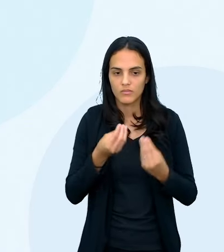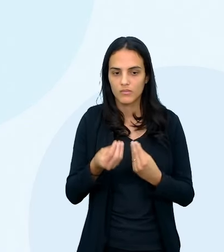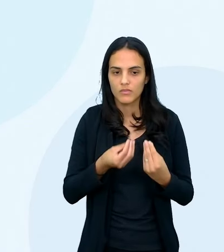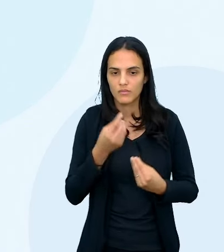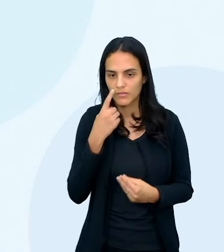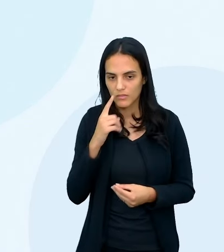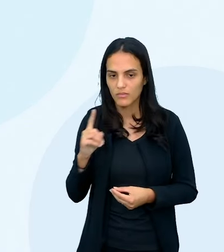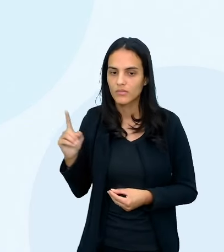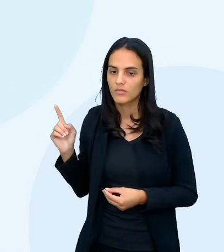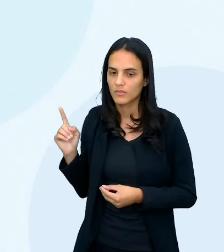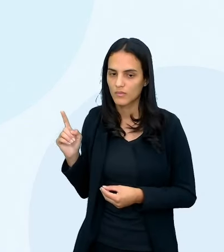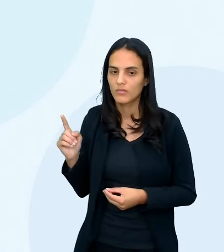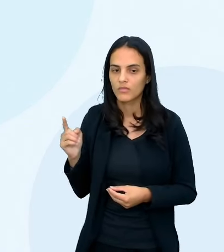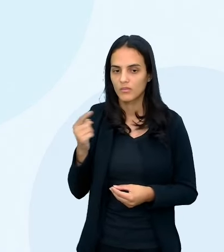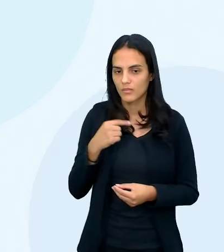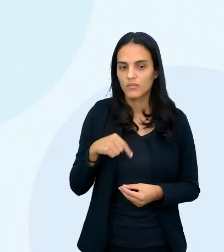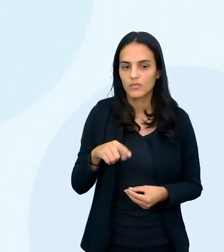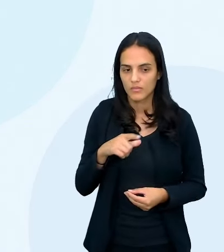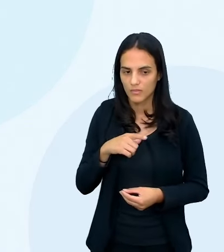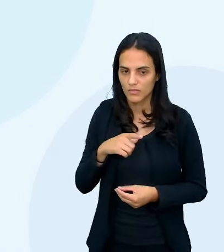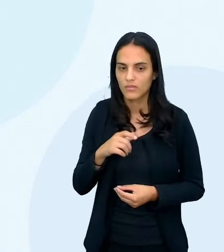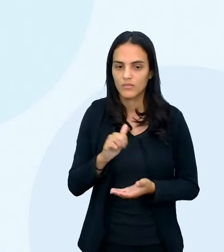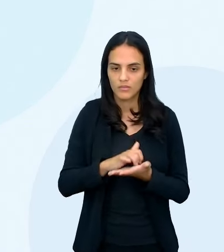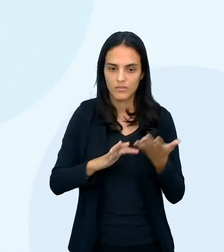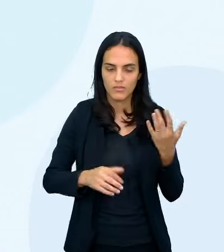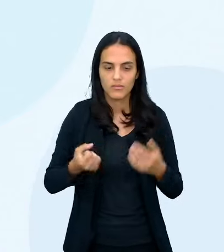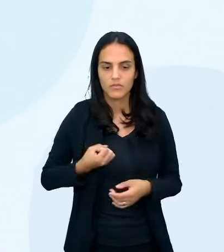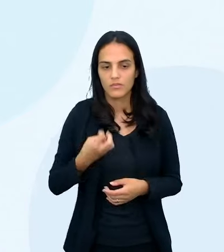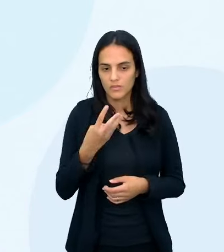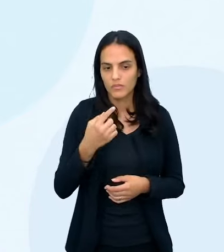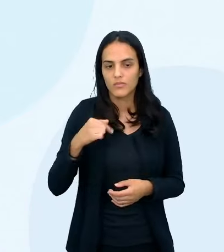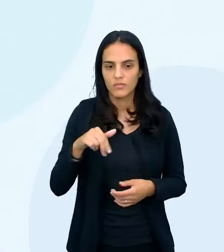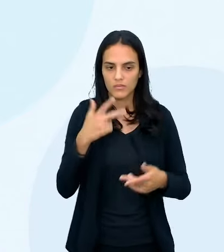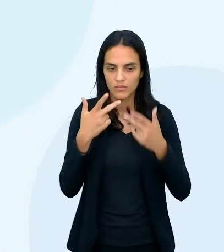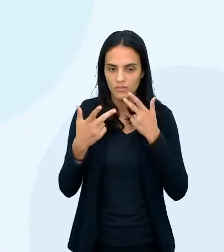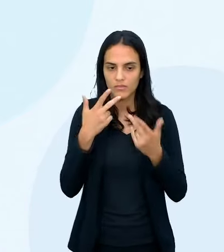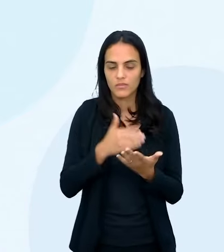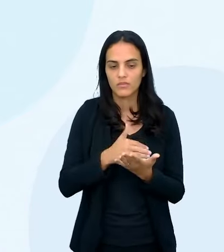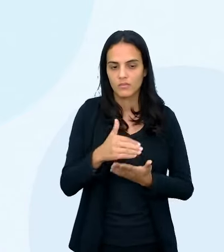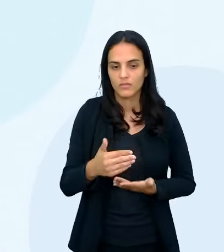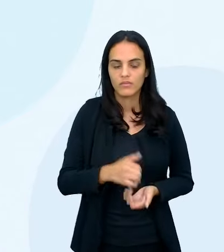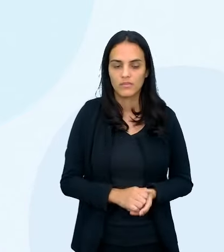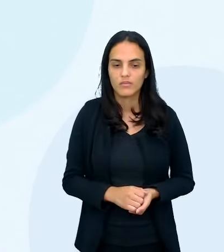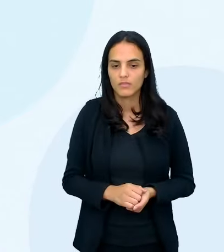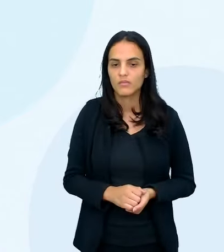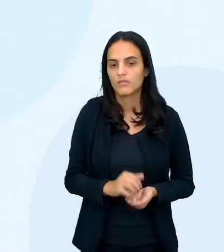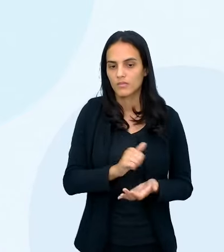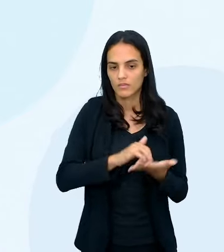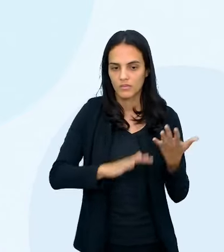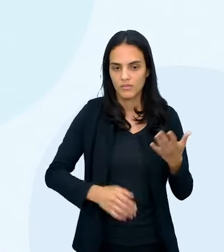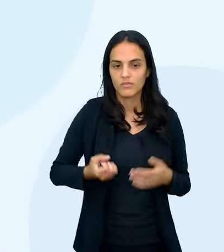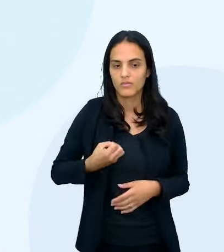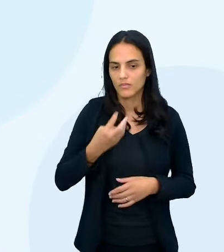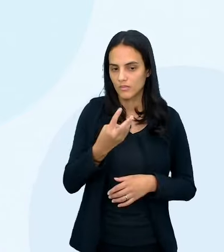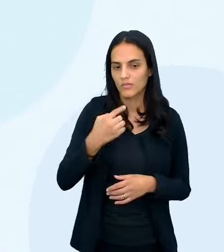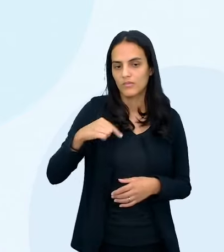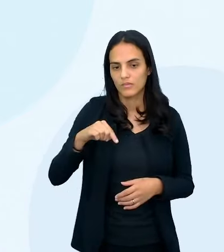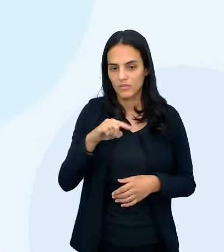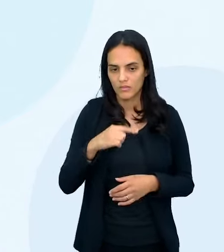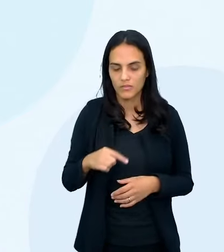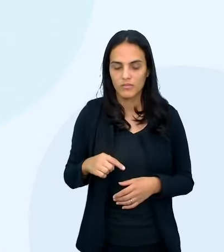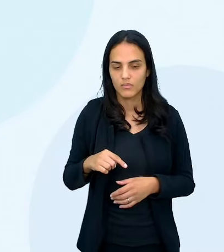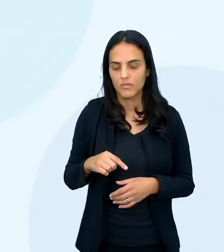no mapa, né? Então, a gente tem ali, na atividade 3, né, que é o que a gente está falando desde o começo, né? Então, na atividade 3, a gente,